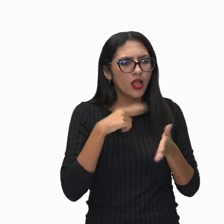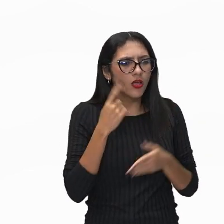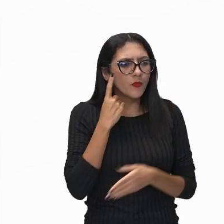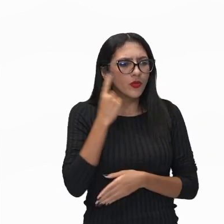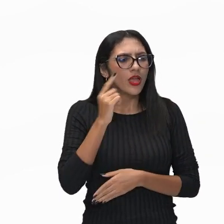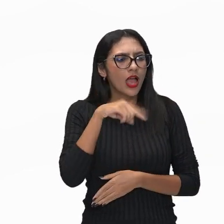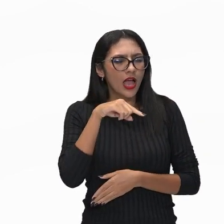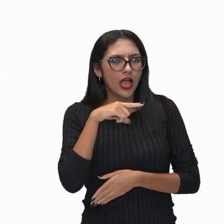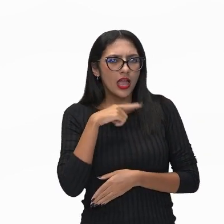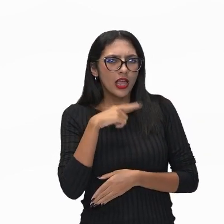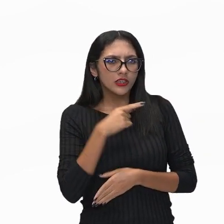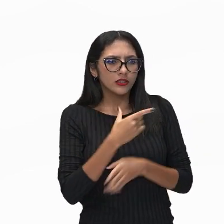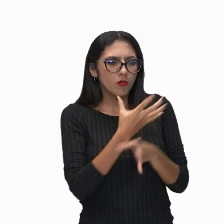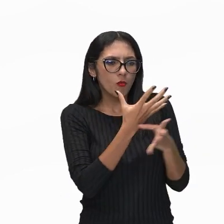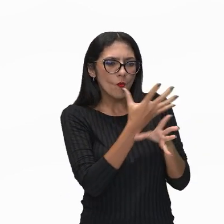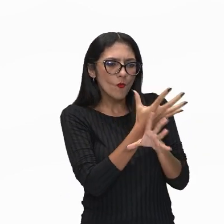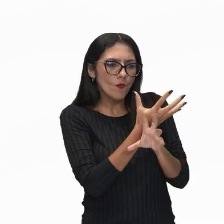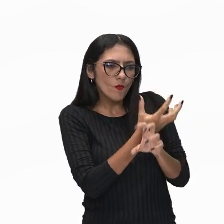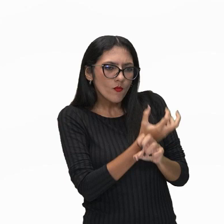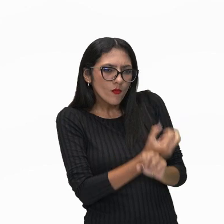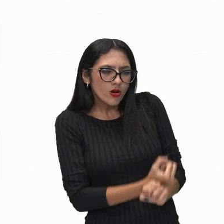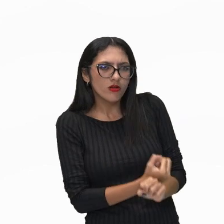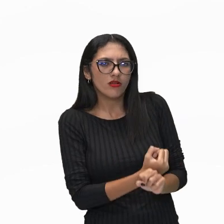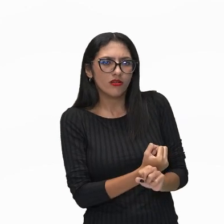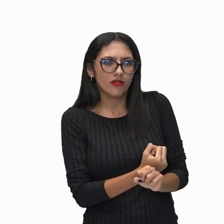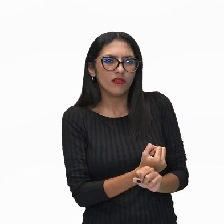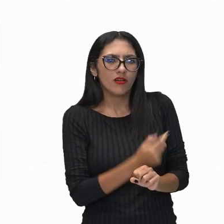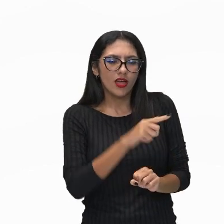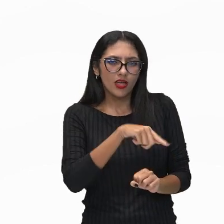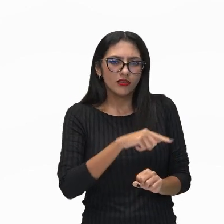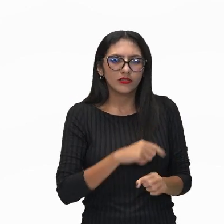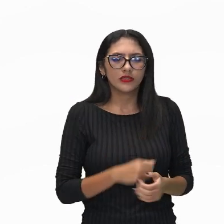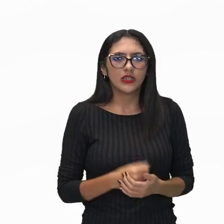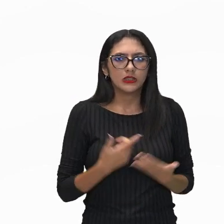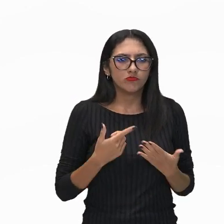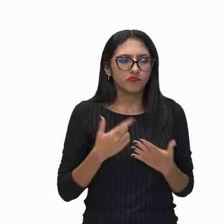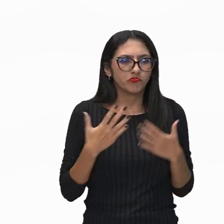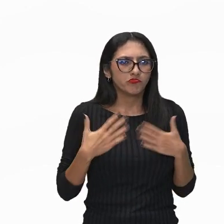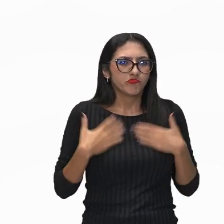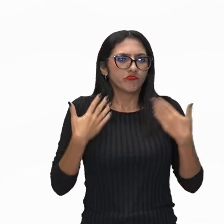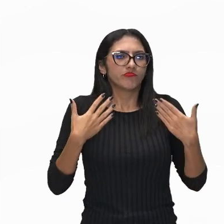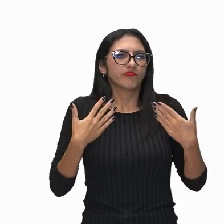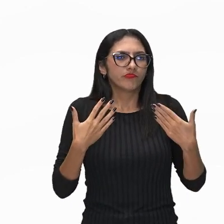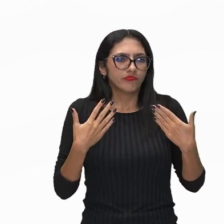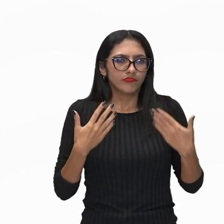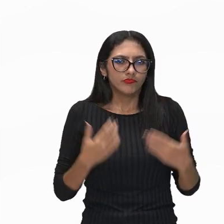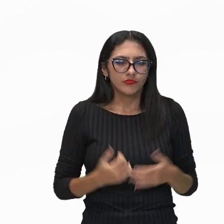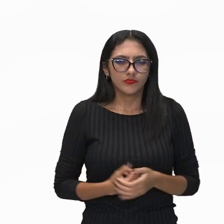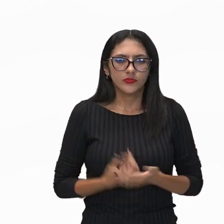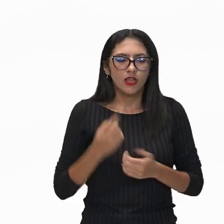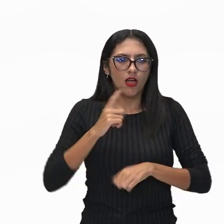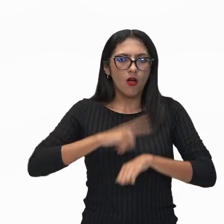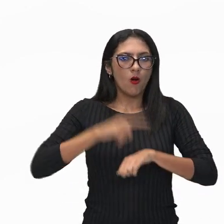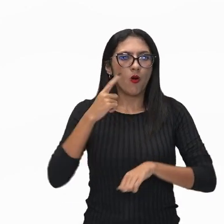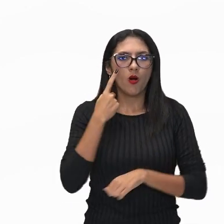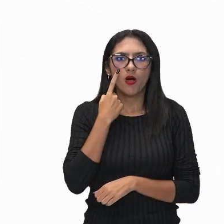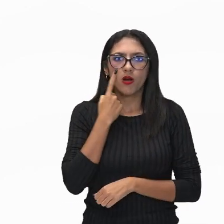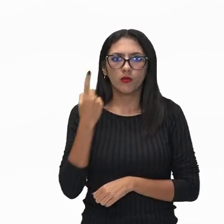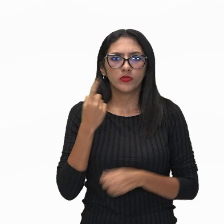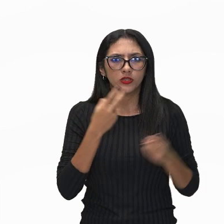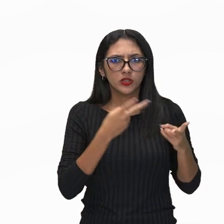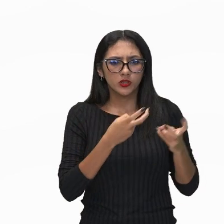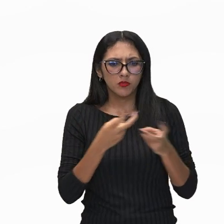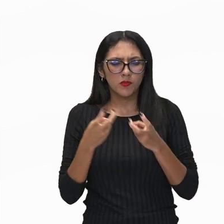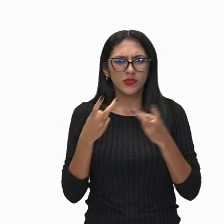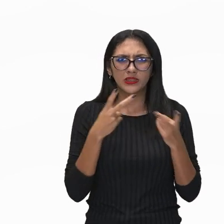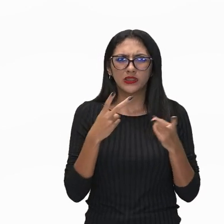está morto. Aquilo me assustou. Na mesma hora, eu percebi que a água estava